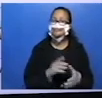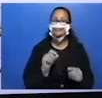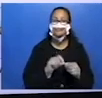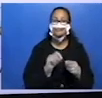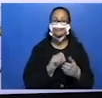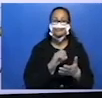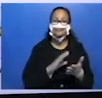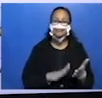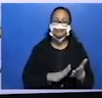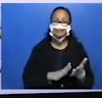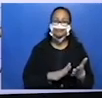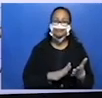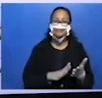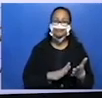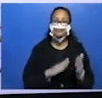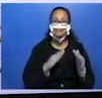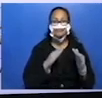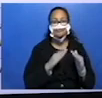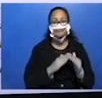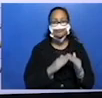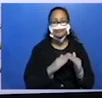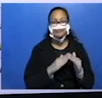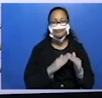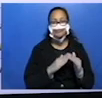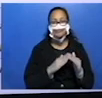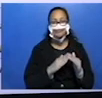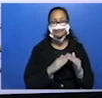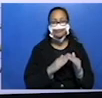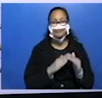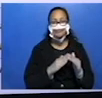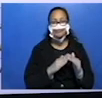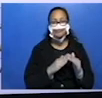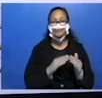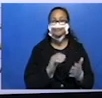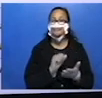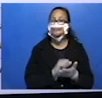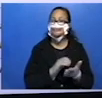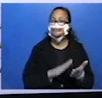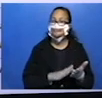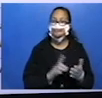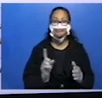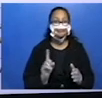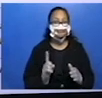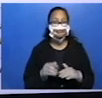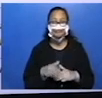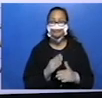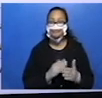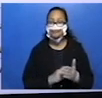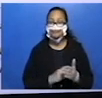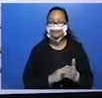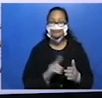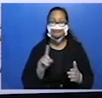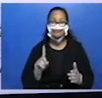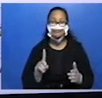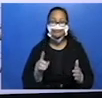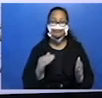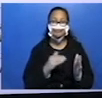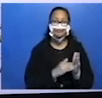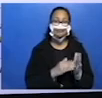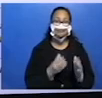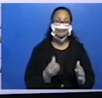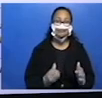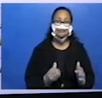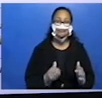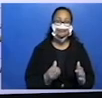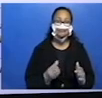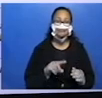das páginas 19, 20 e 21. Olha só, os exercícios não são todos, são de 1 até 6, mas isso você